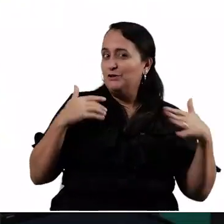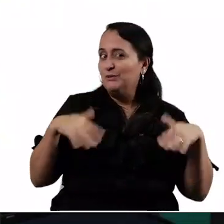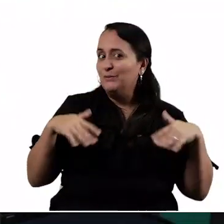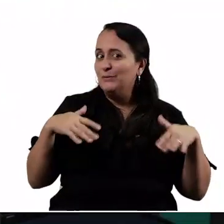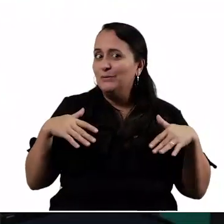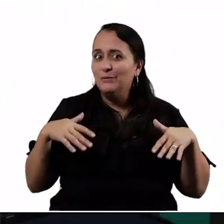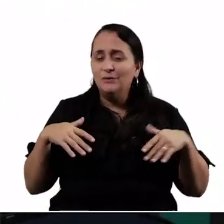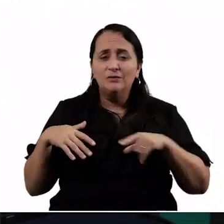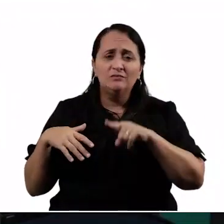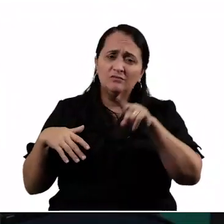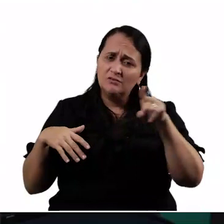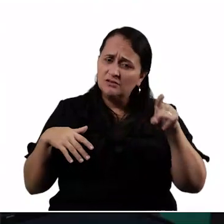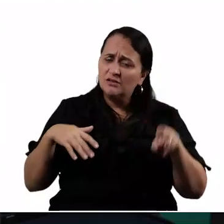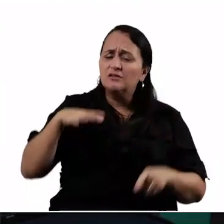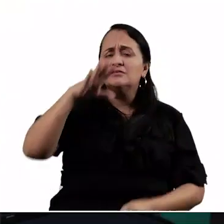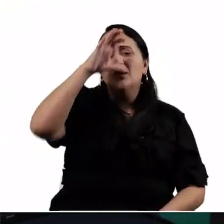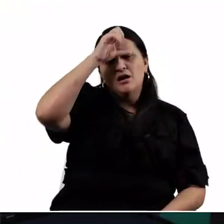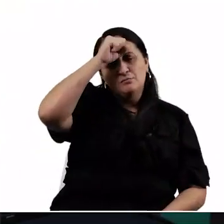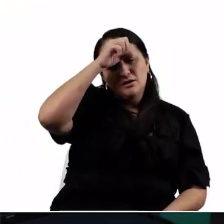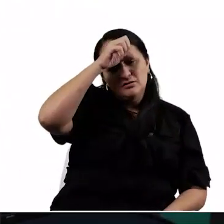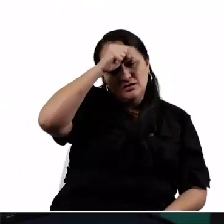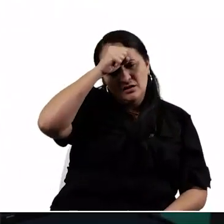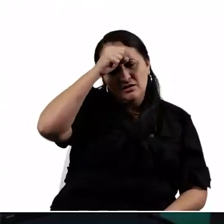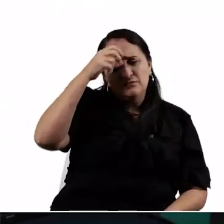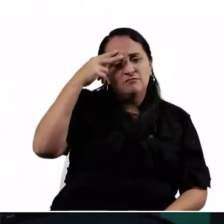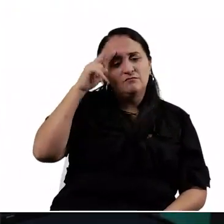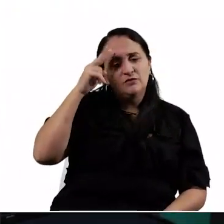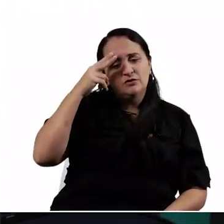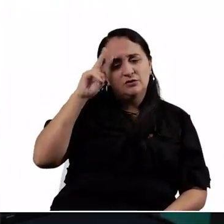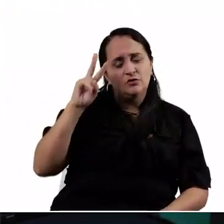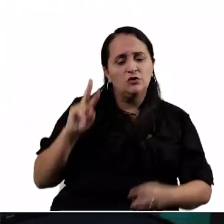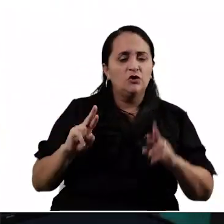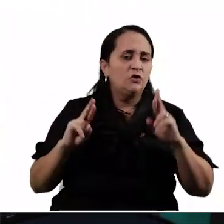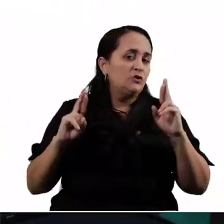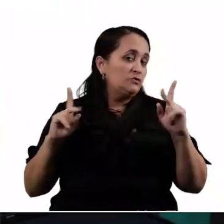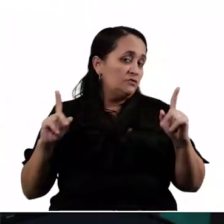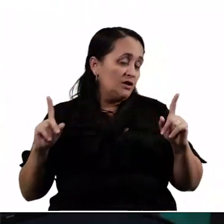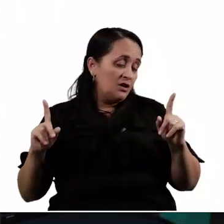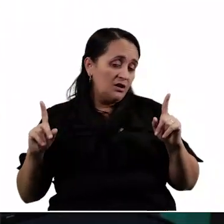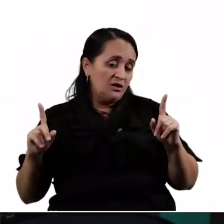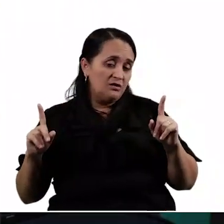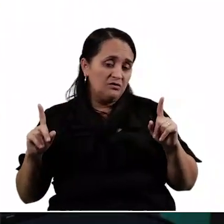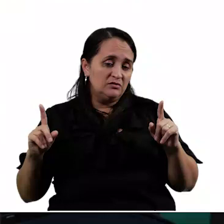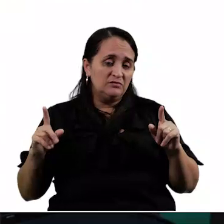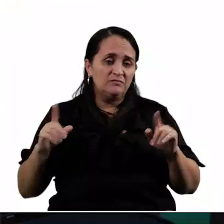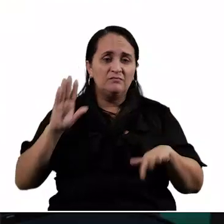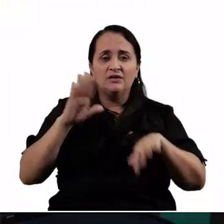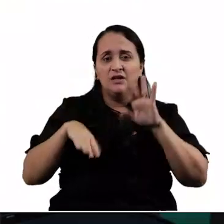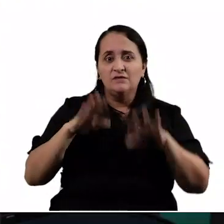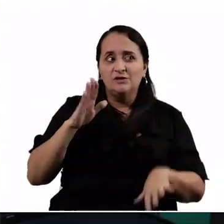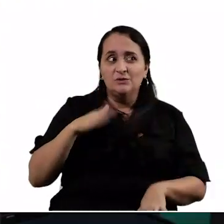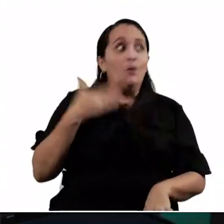aprenderem também ter um ponto diferente não é aprender que às vezes um sustinho faz